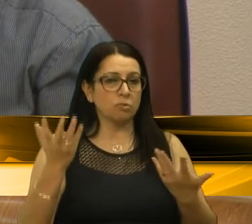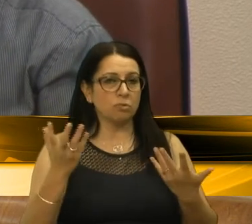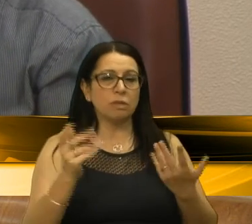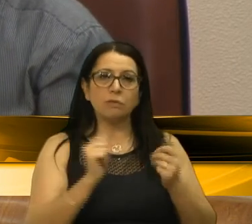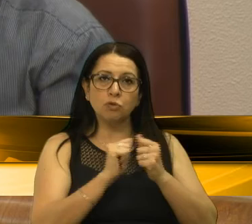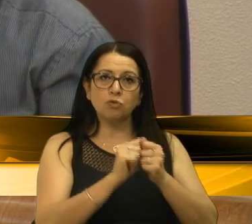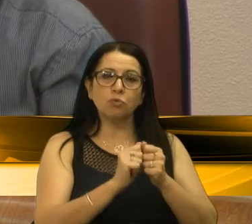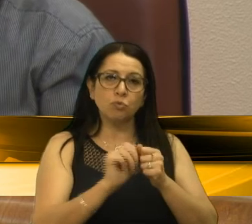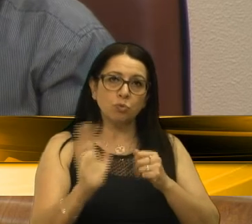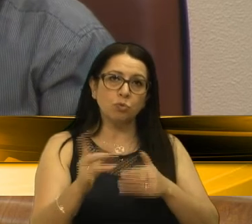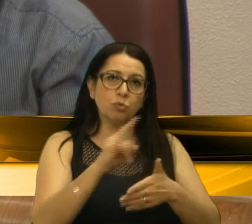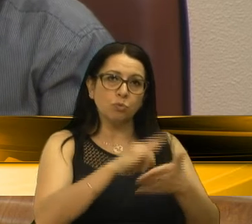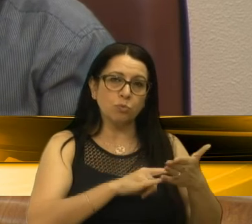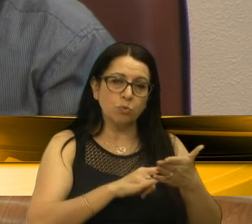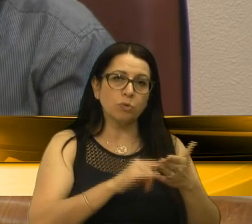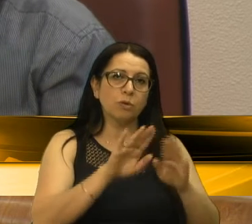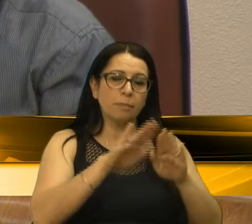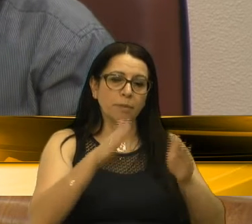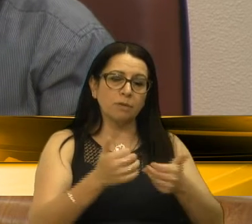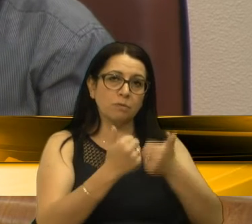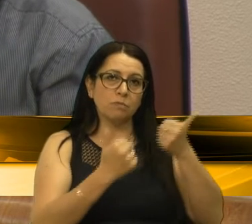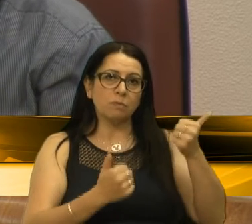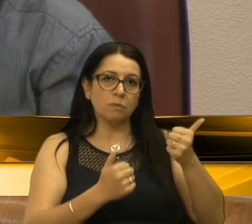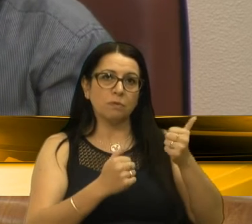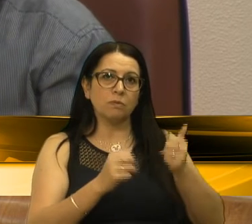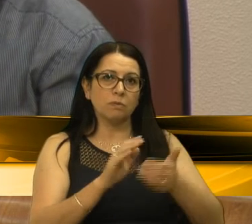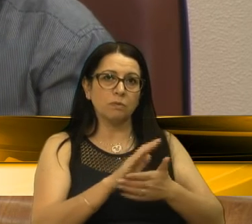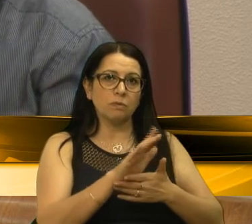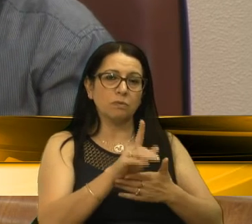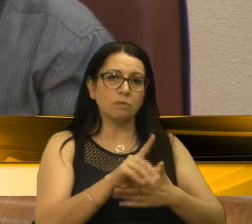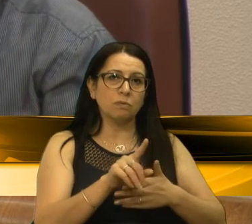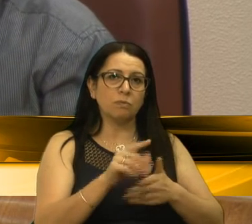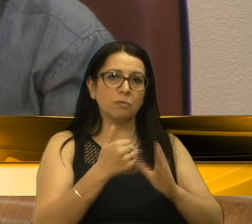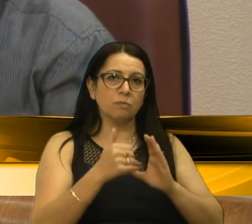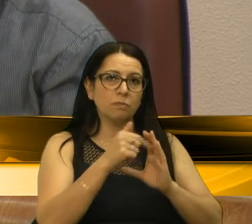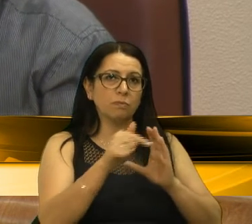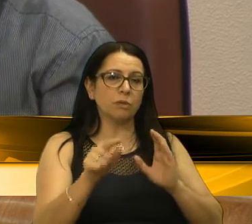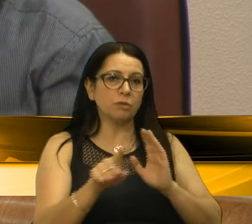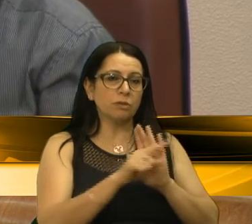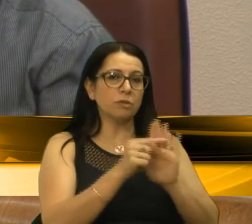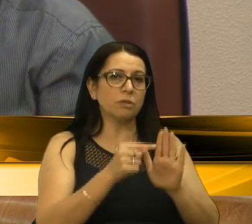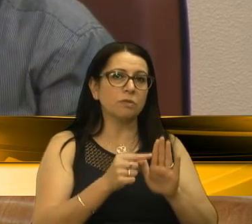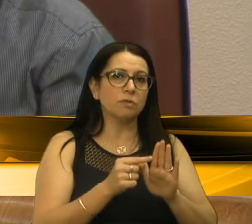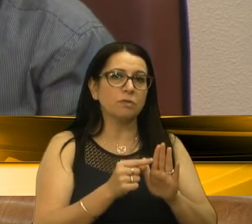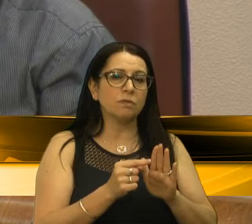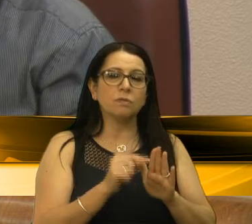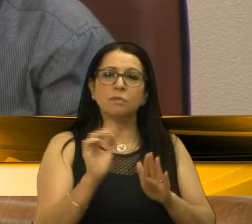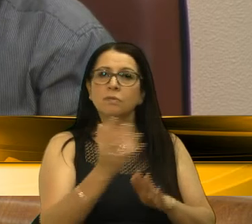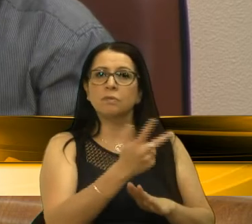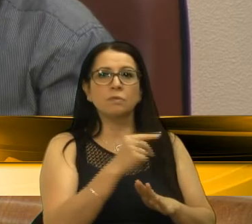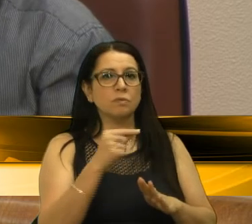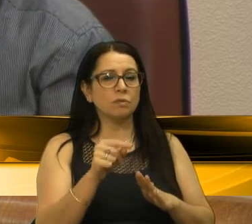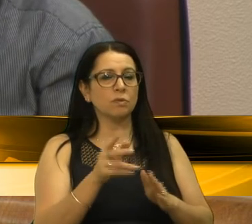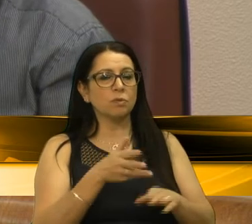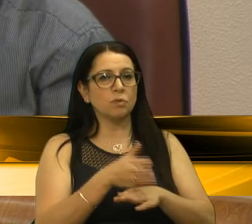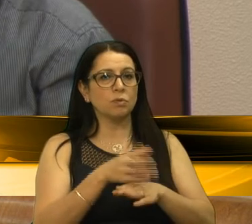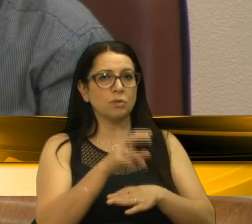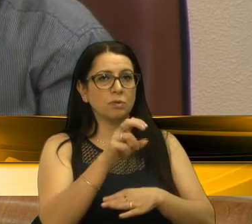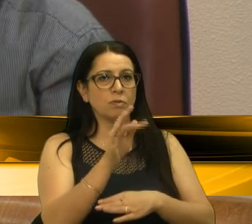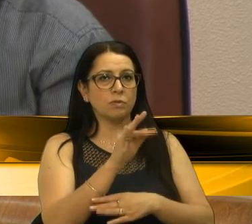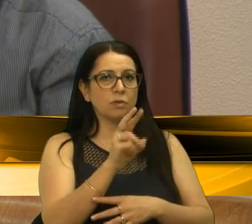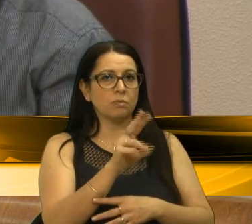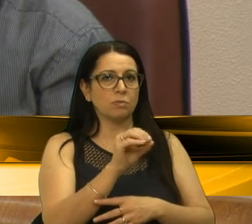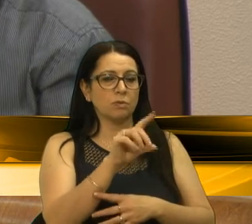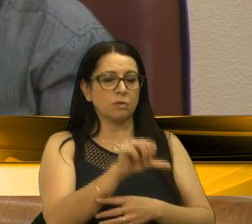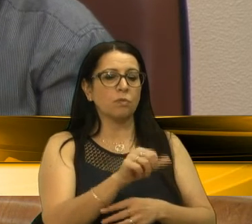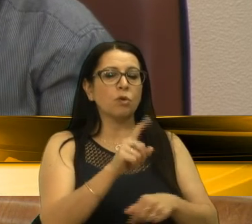nos autos do Conselho Municipal, a mesa diretora do Conselho Municipal, o presidente do Conselho Municipal enviou um e-mail do Conselho Municipal de Saúde para todos os membros do Conselho em 5 de fevereiro de 2019,